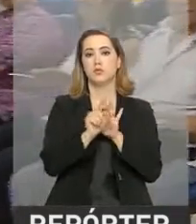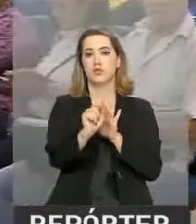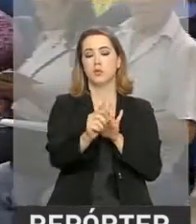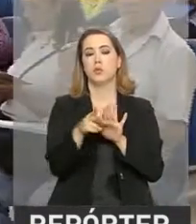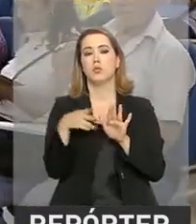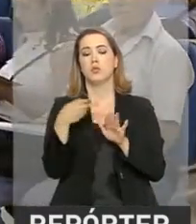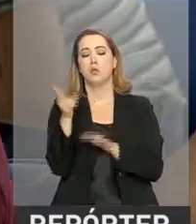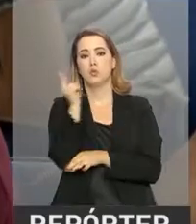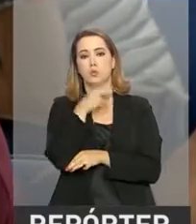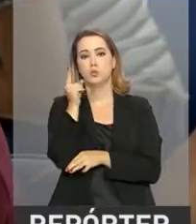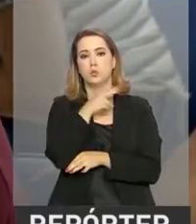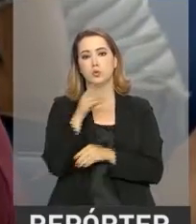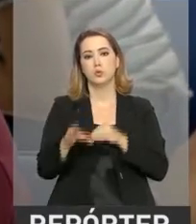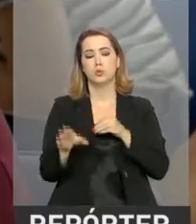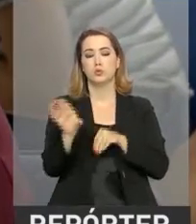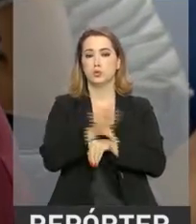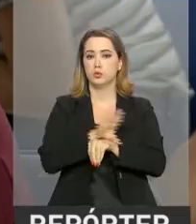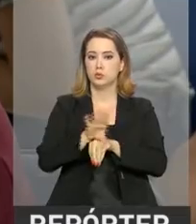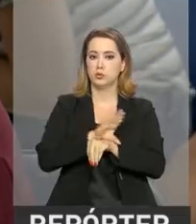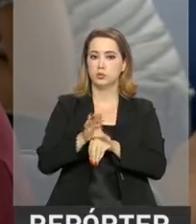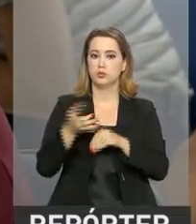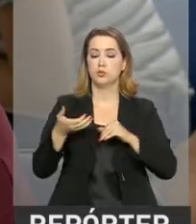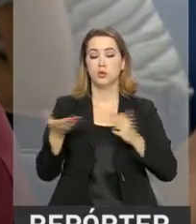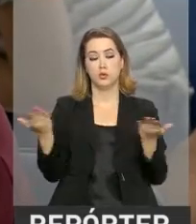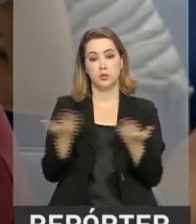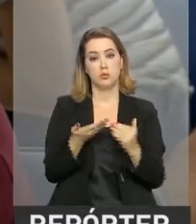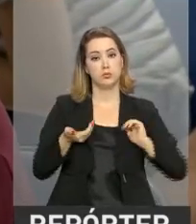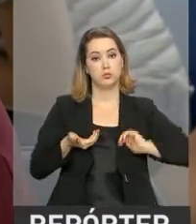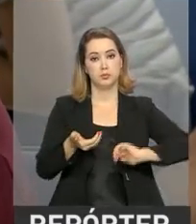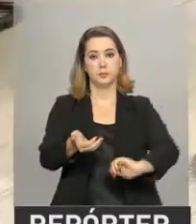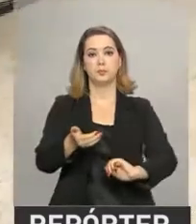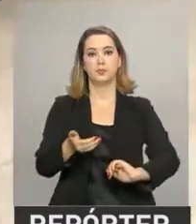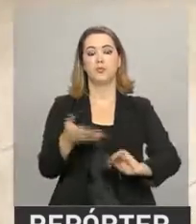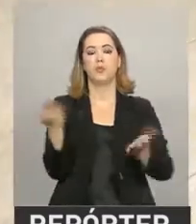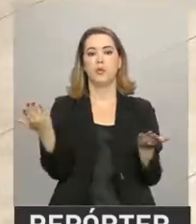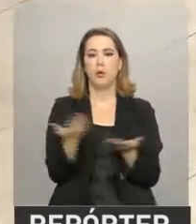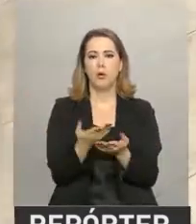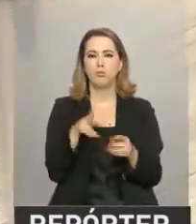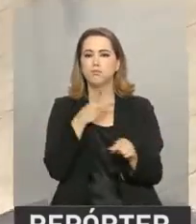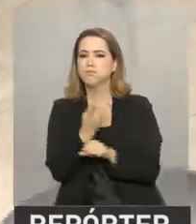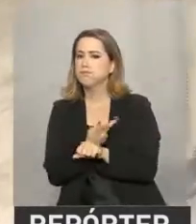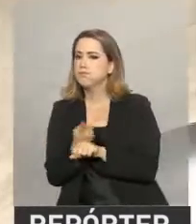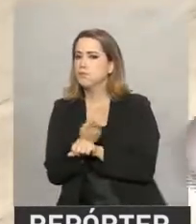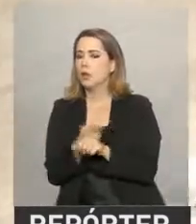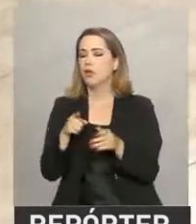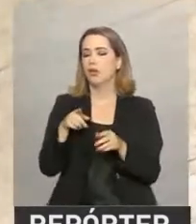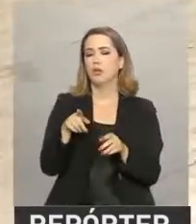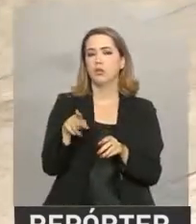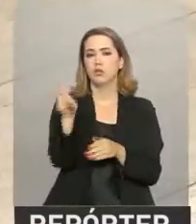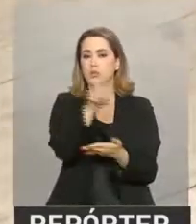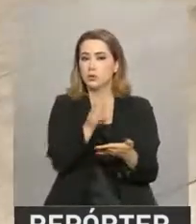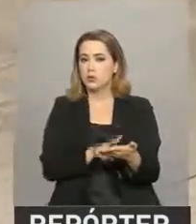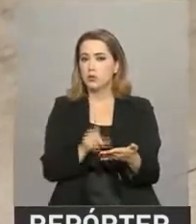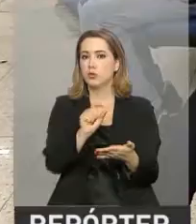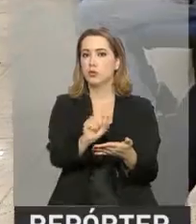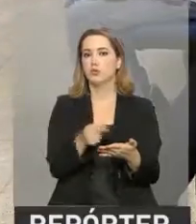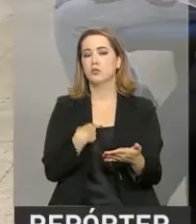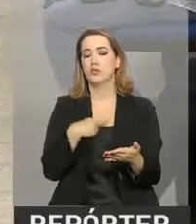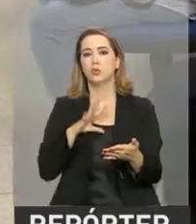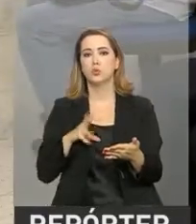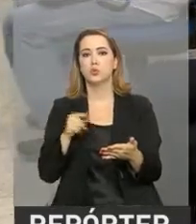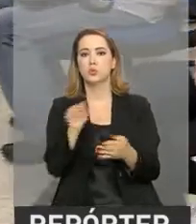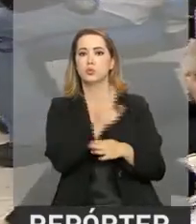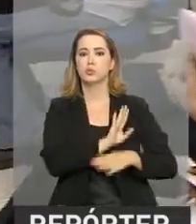de urgência constitucional no congresso segundo o ministério o pente fino dos benefícios teve resultados positivos até outubro